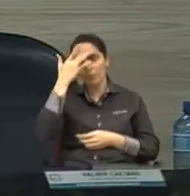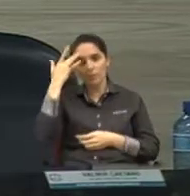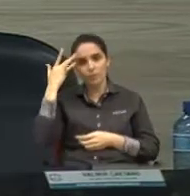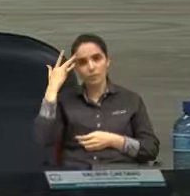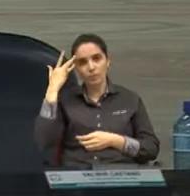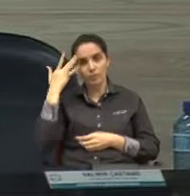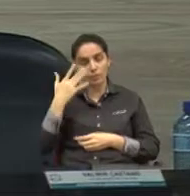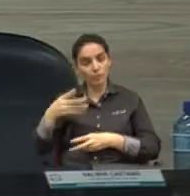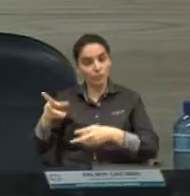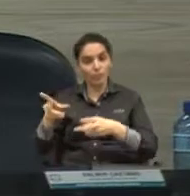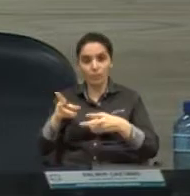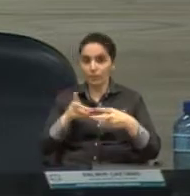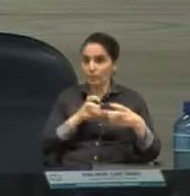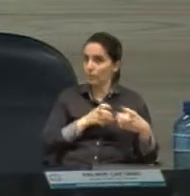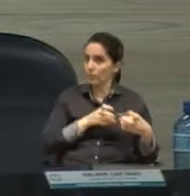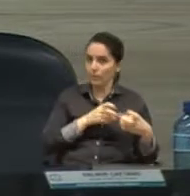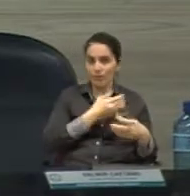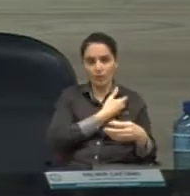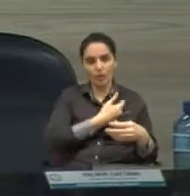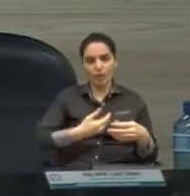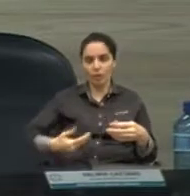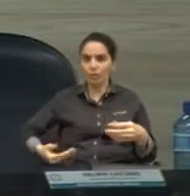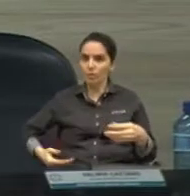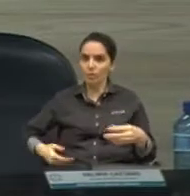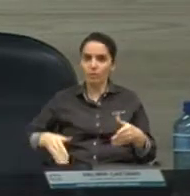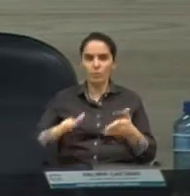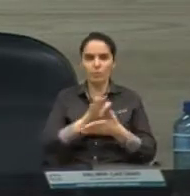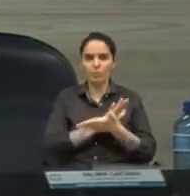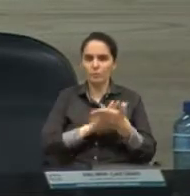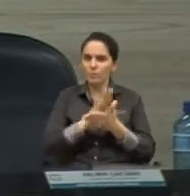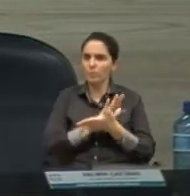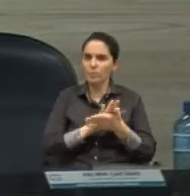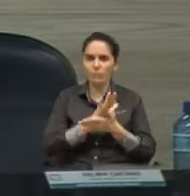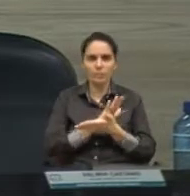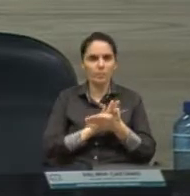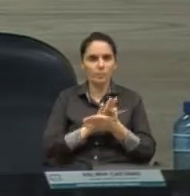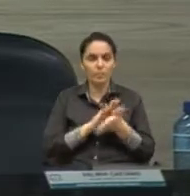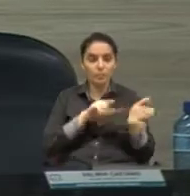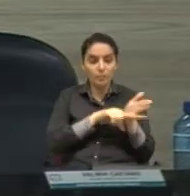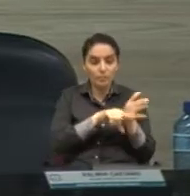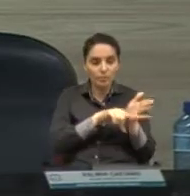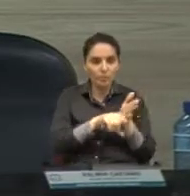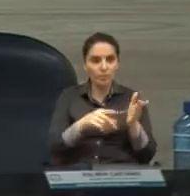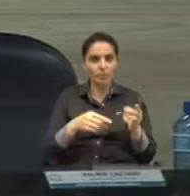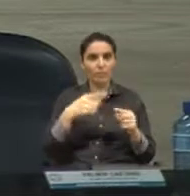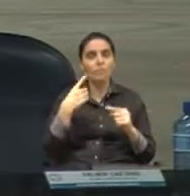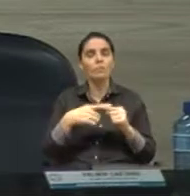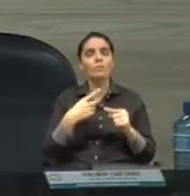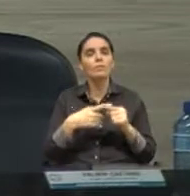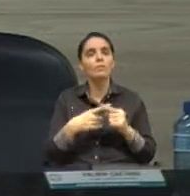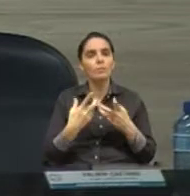pela parte dos governantes a fiscalização, quantidade de armamento apreendido.